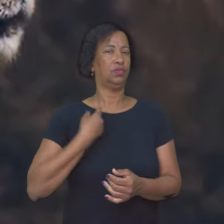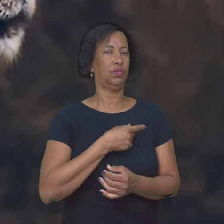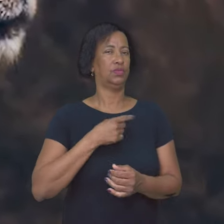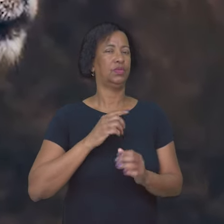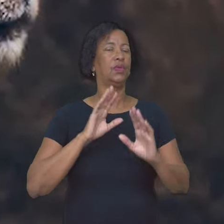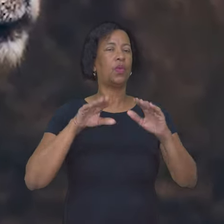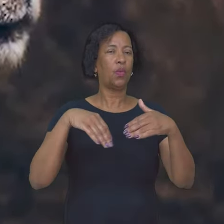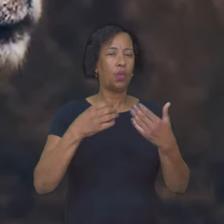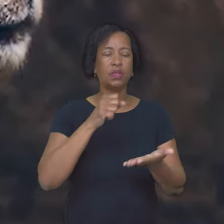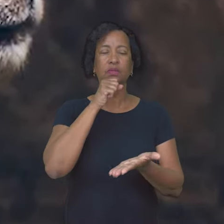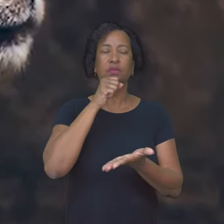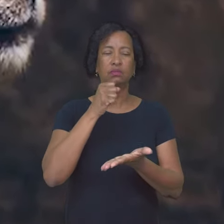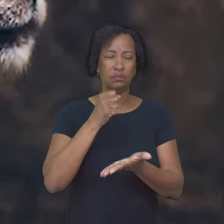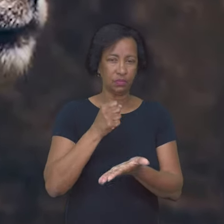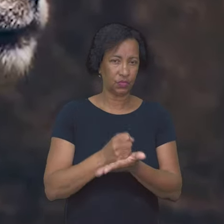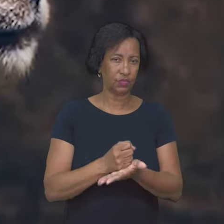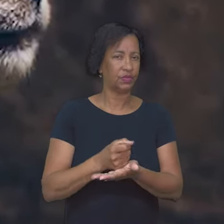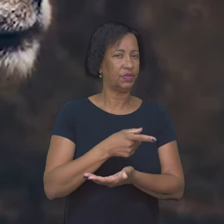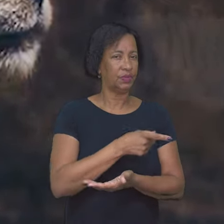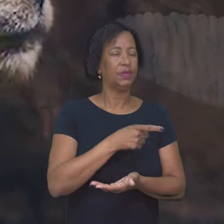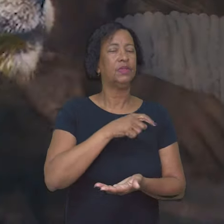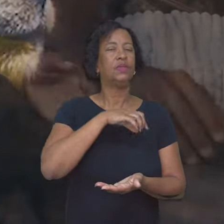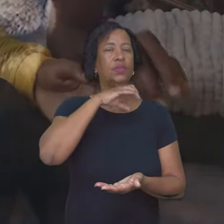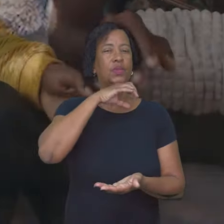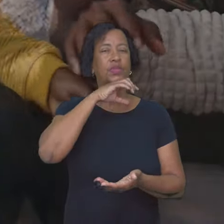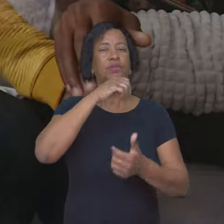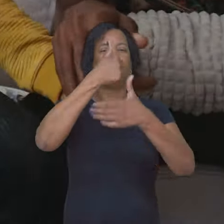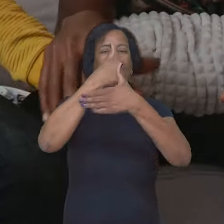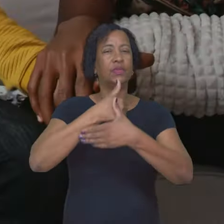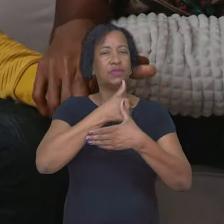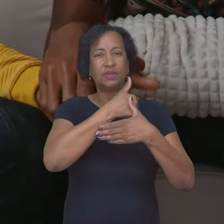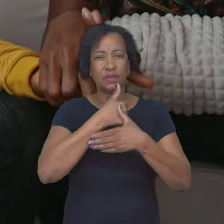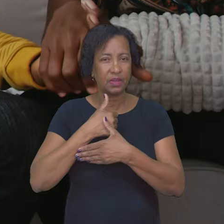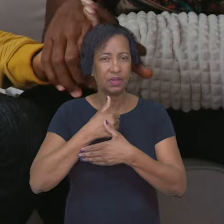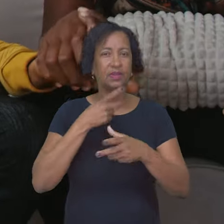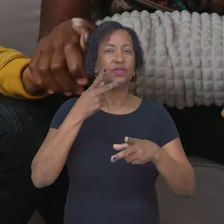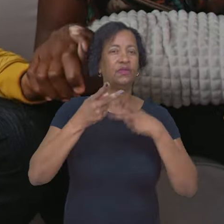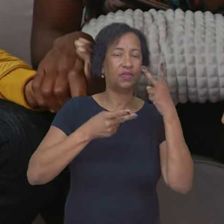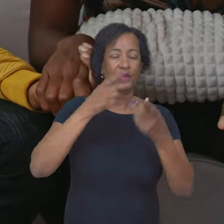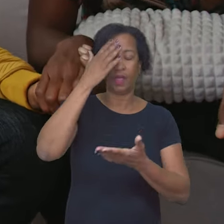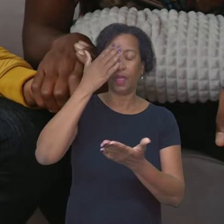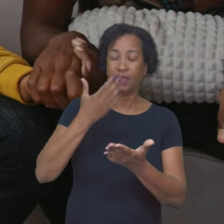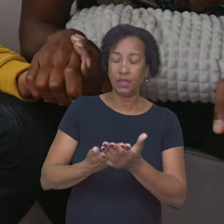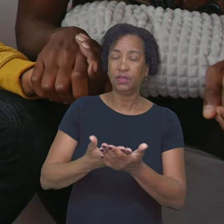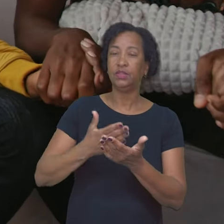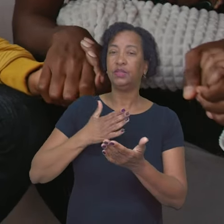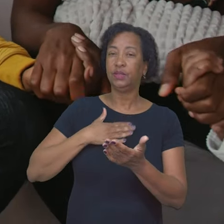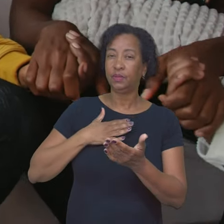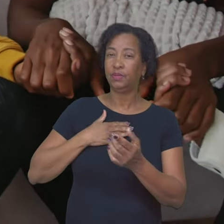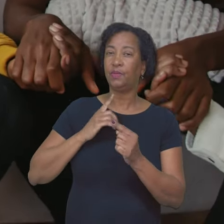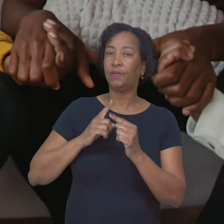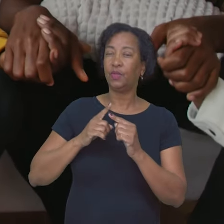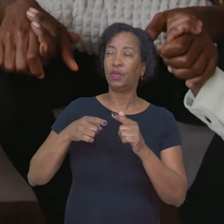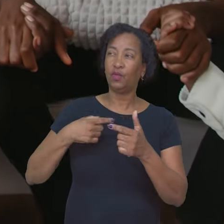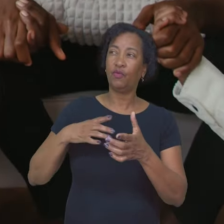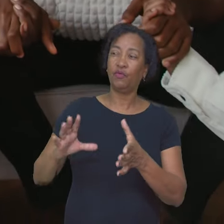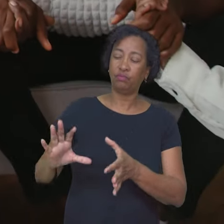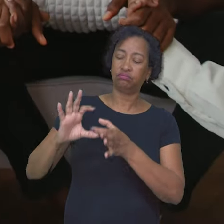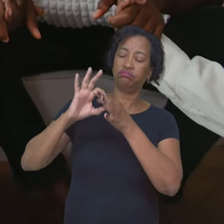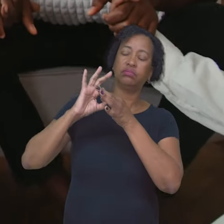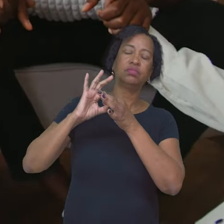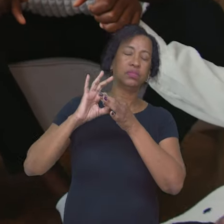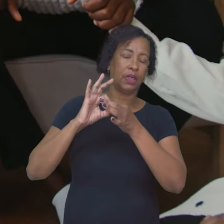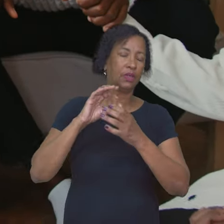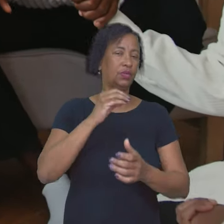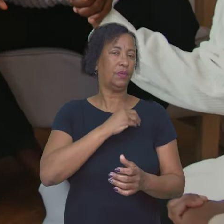sacrificado era Deus dizendo creiam em mim quando eu digo que reconciliar comigo os pecadores a